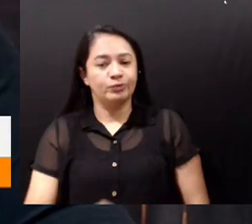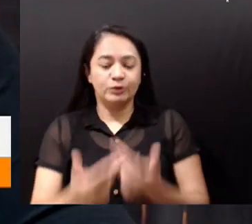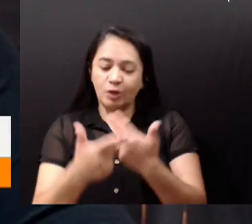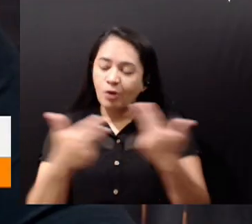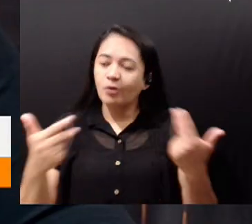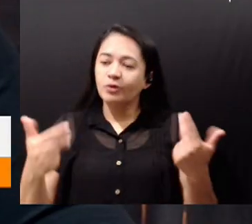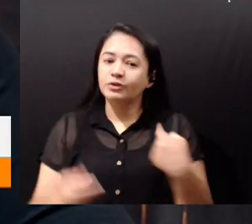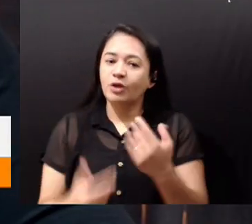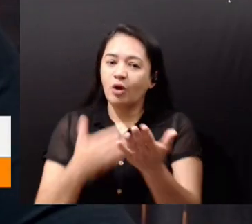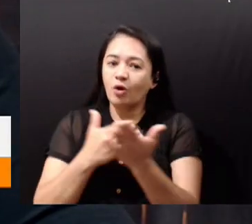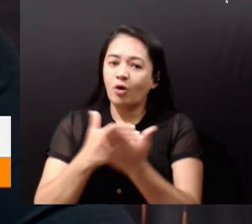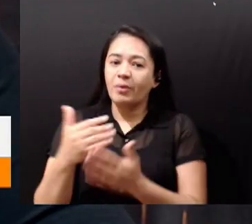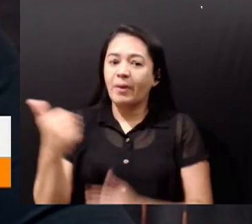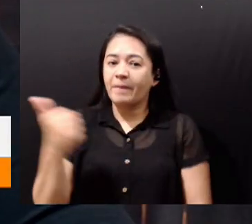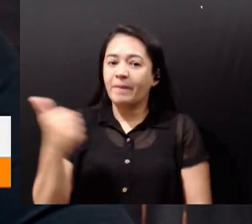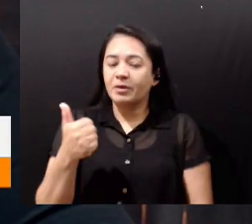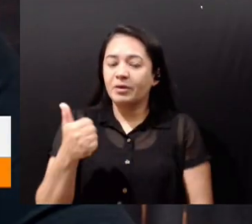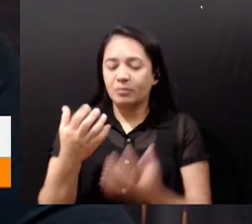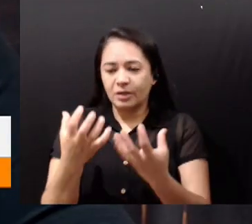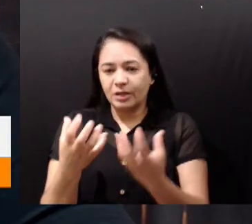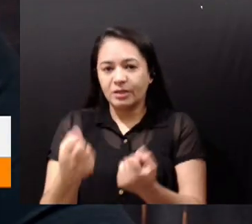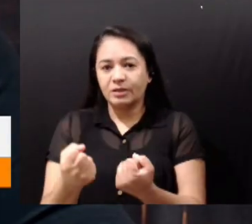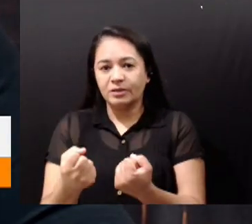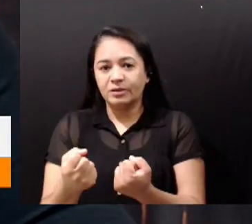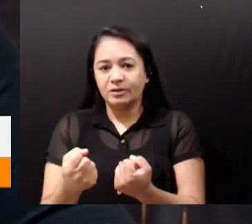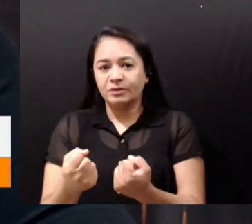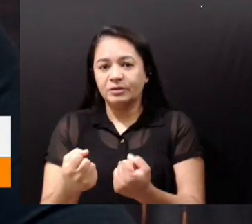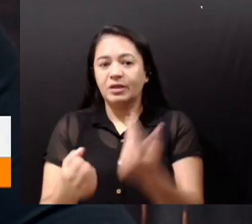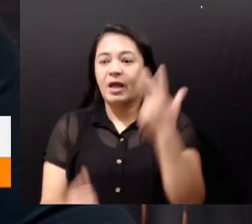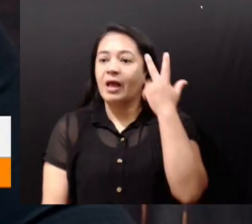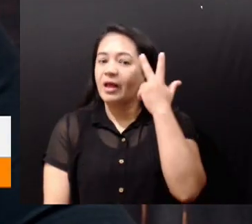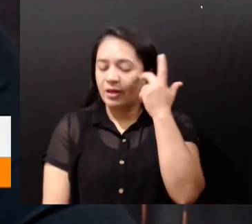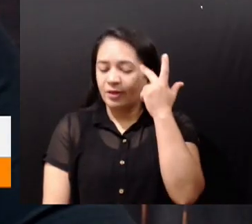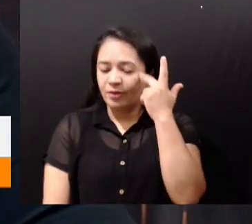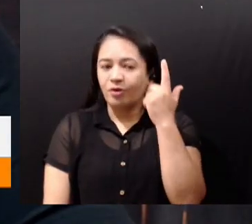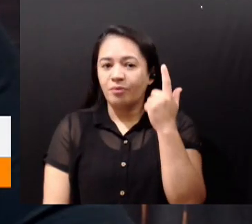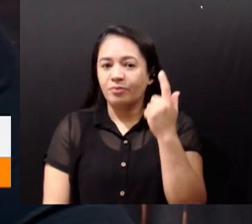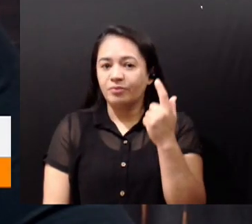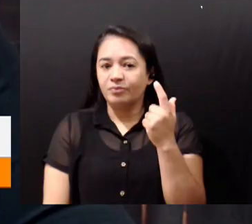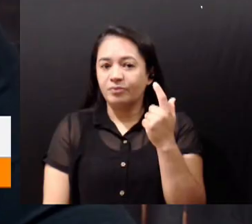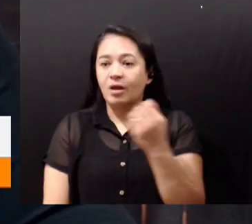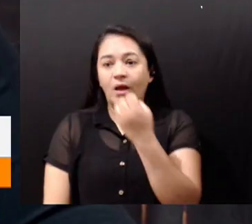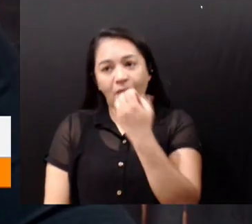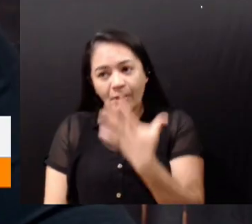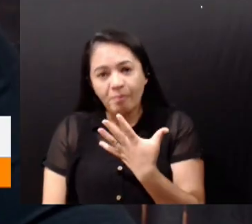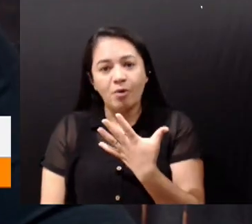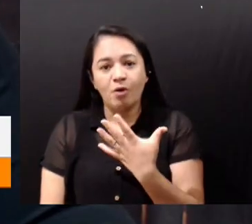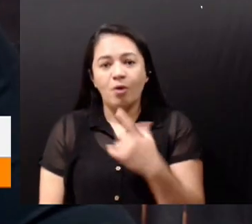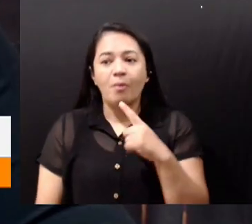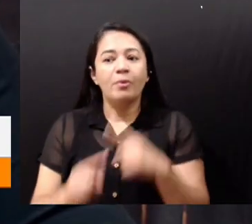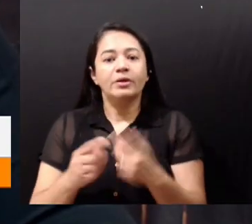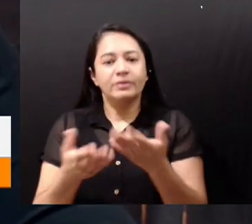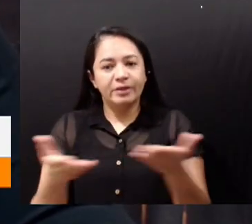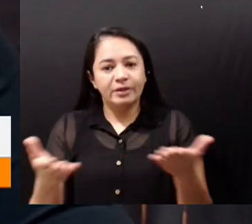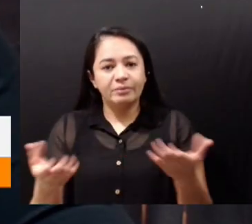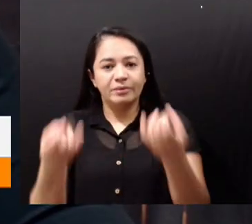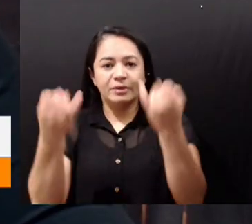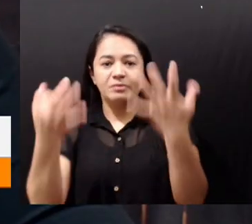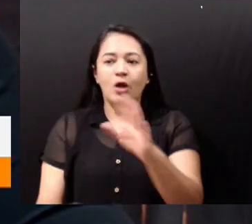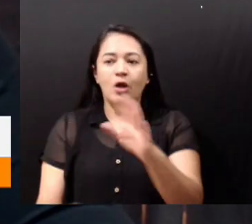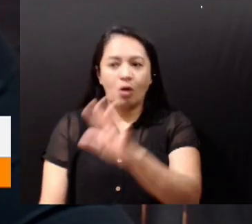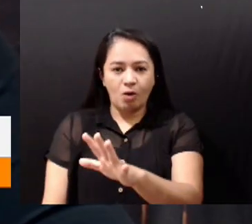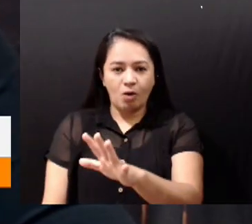primeiro acolhendo e falando, não, ela faz parte, na verdade, é algo muito bom, é algo que tá aí para te falar assim, olha, pode piorar, eu tô aqui